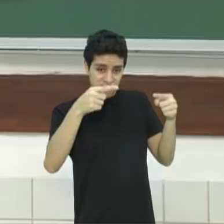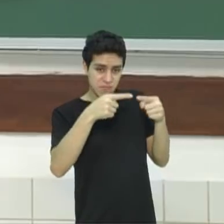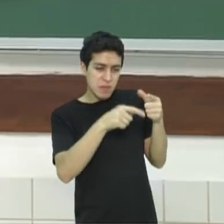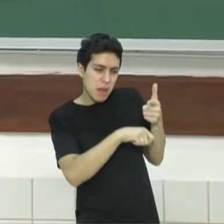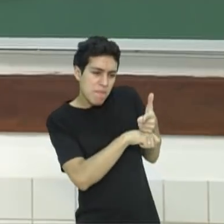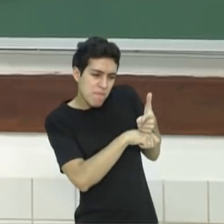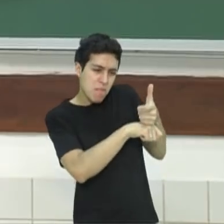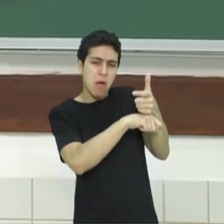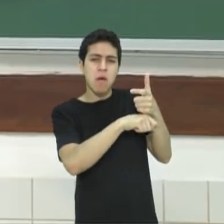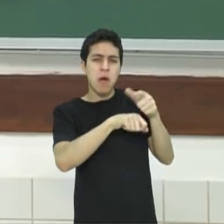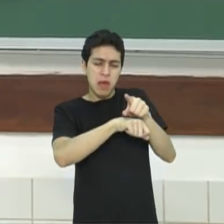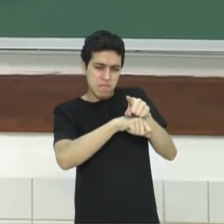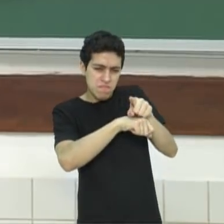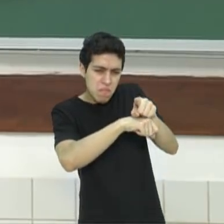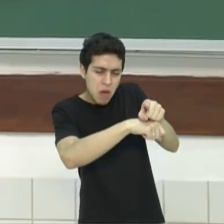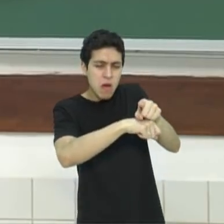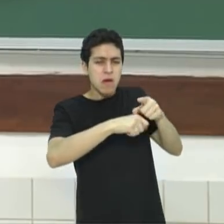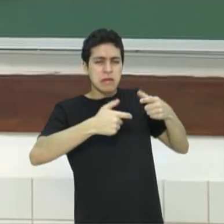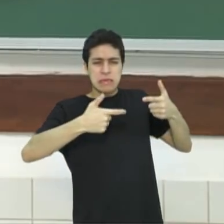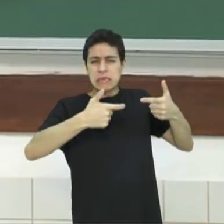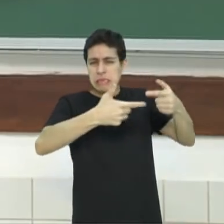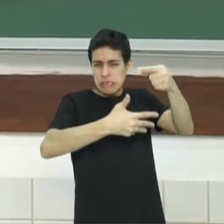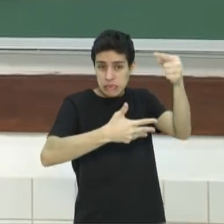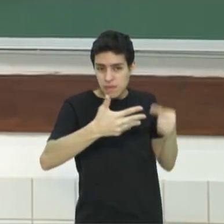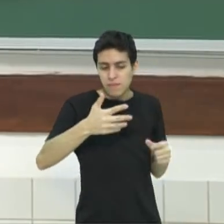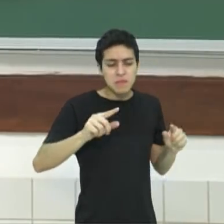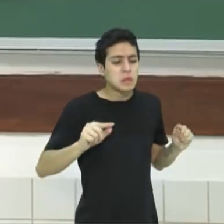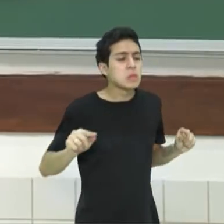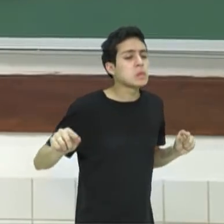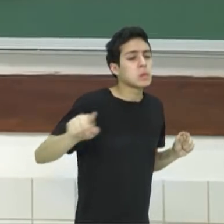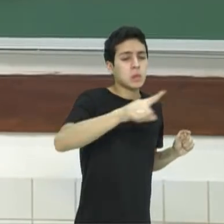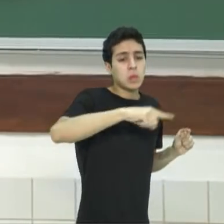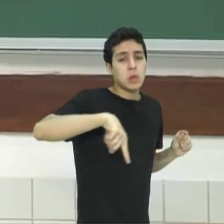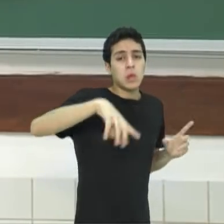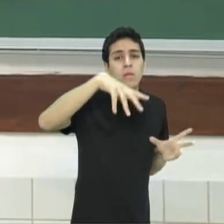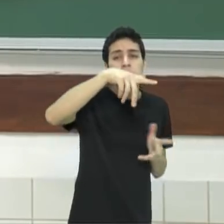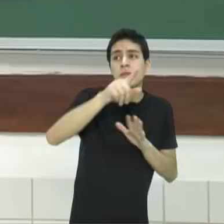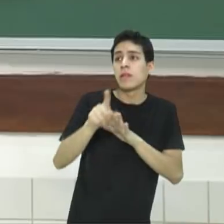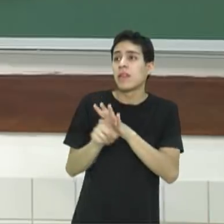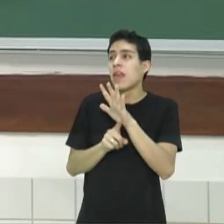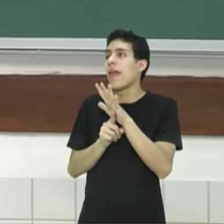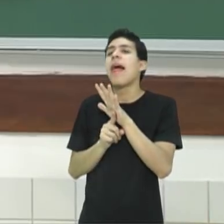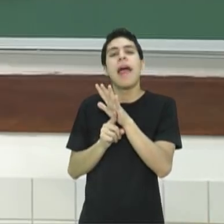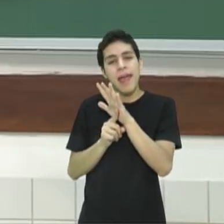Os produtos que são consumidos no mundo foram criados pelos europeus.